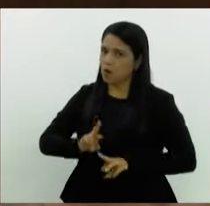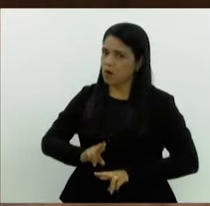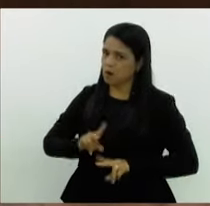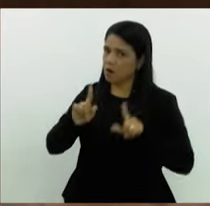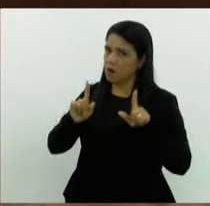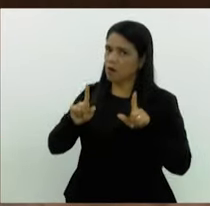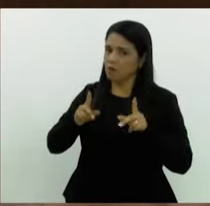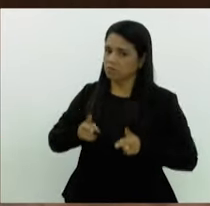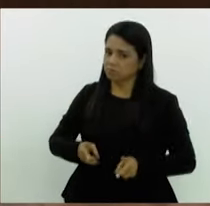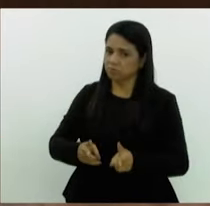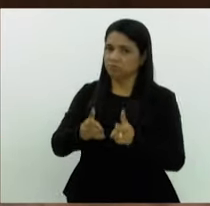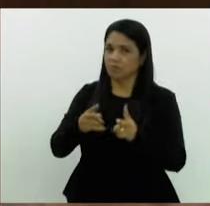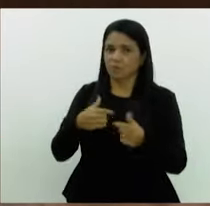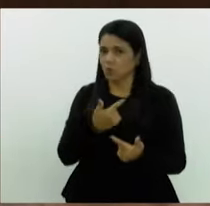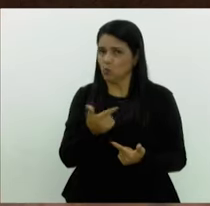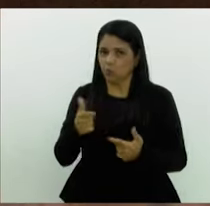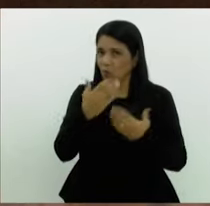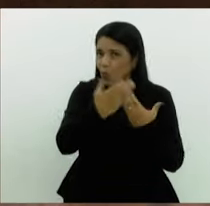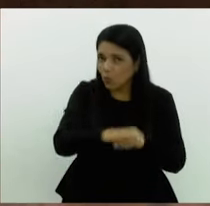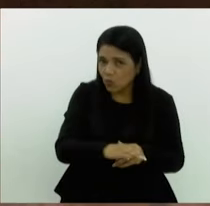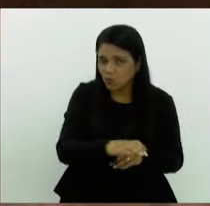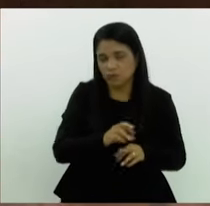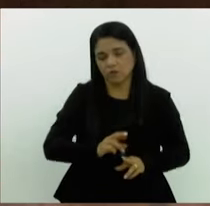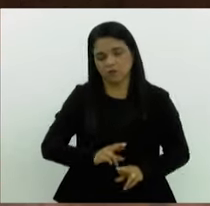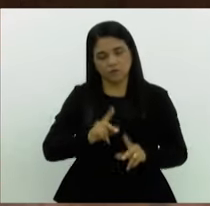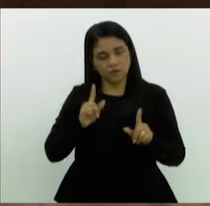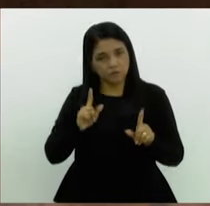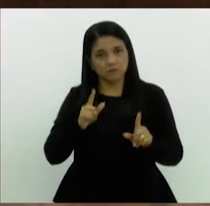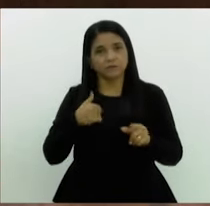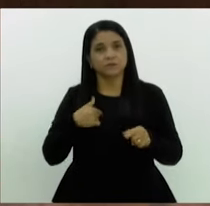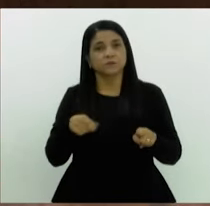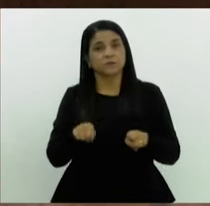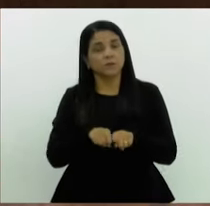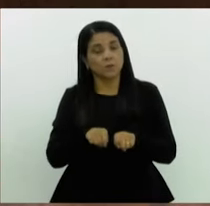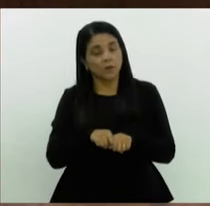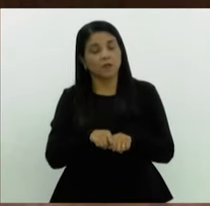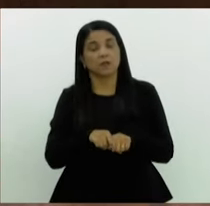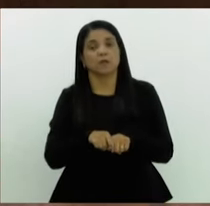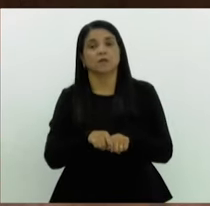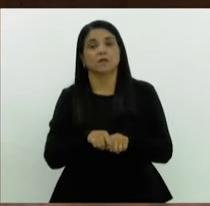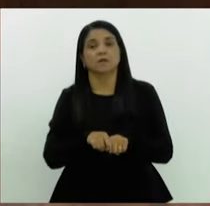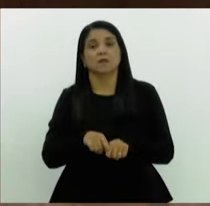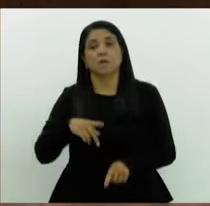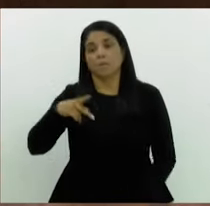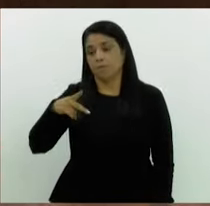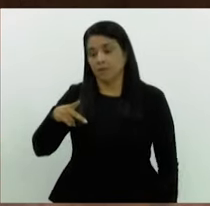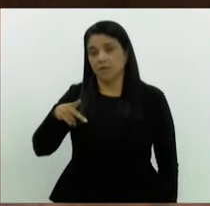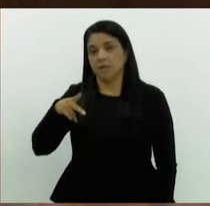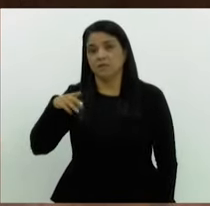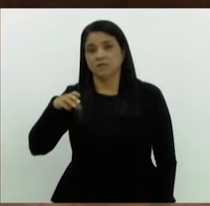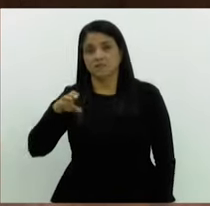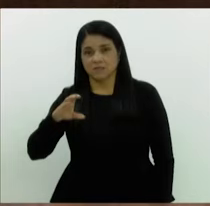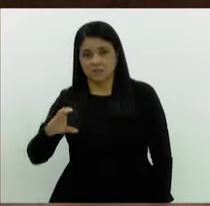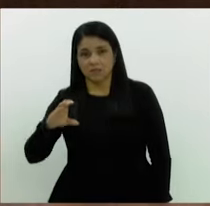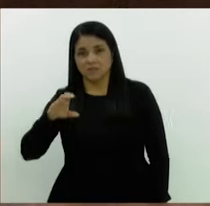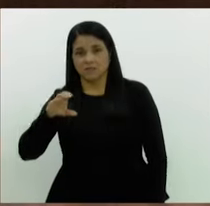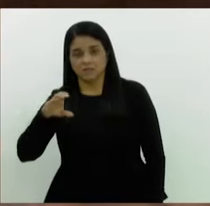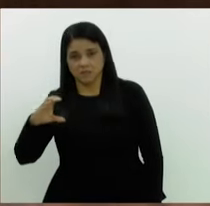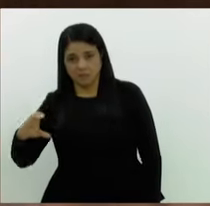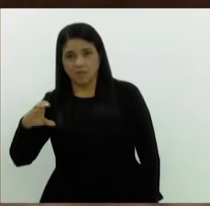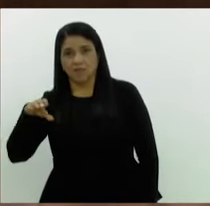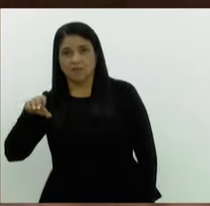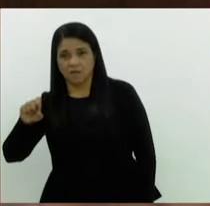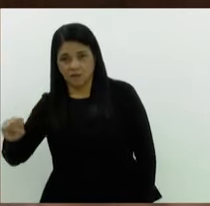subterfúgio para não ter concurso público. E mais, junto com isso, tinha que vir também PCCS, que é plano de cargos, carreiras e